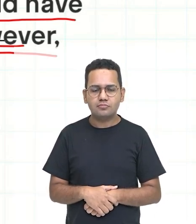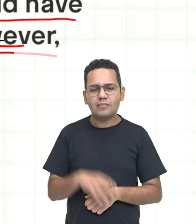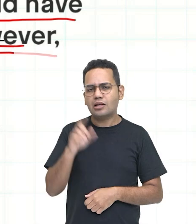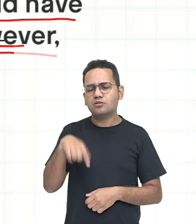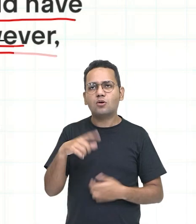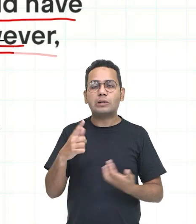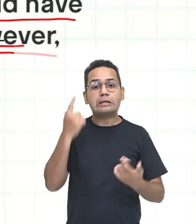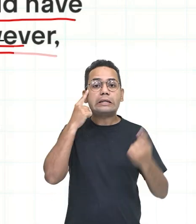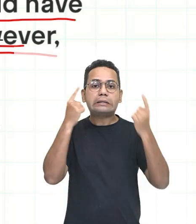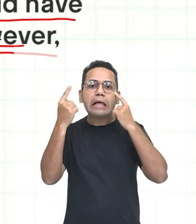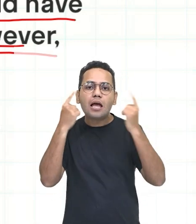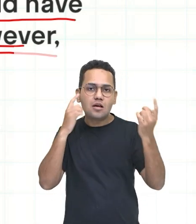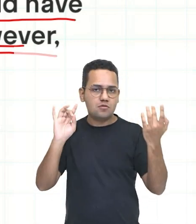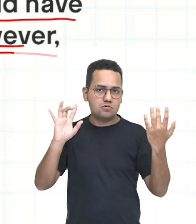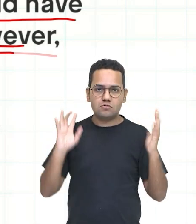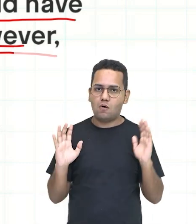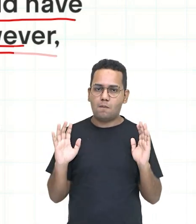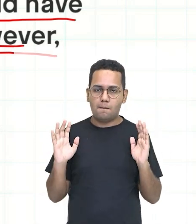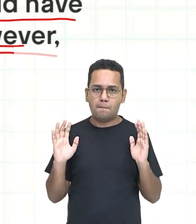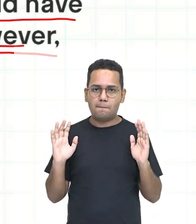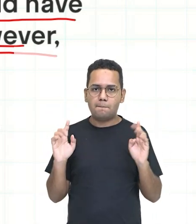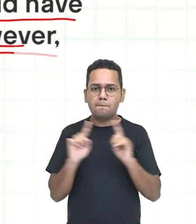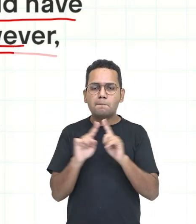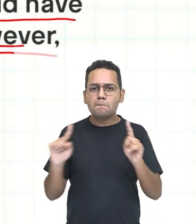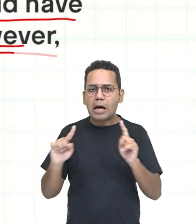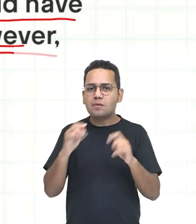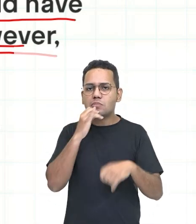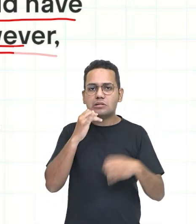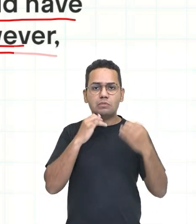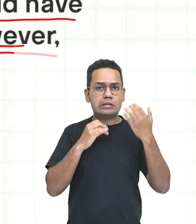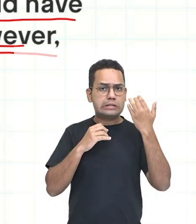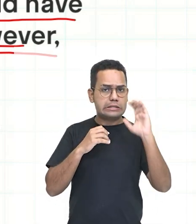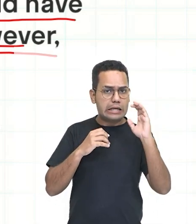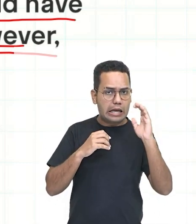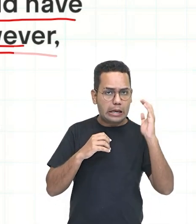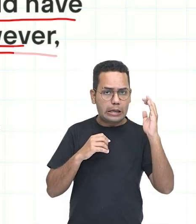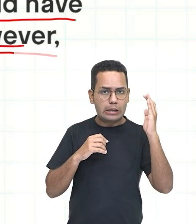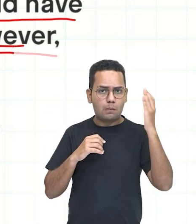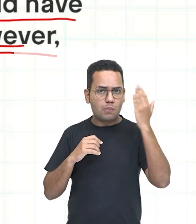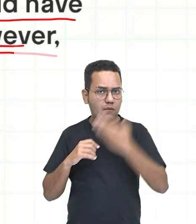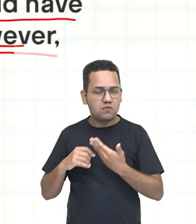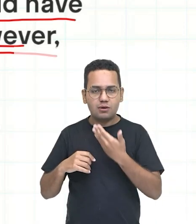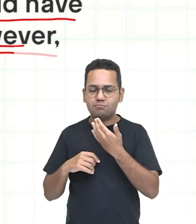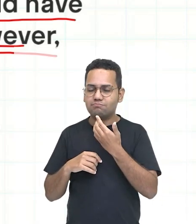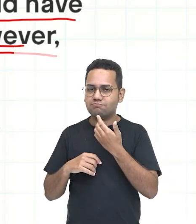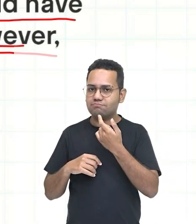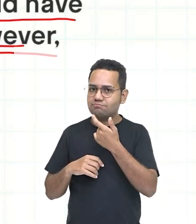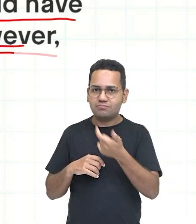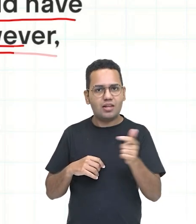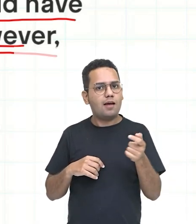basicamente, especulação, né? E teoria física, mas de fato concreto tem-se muito pouco, ok?